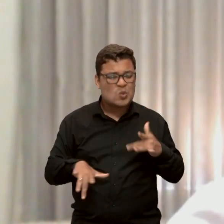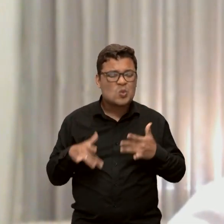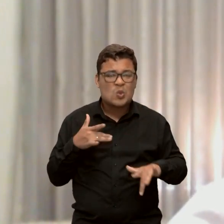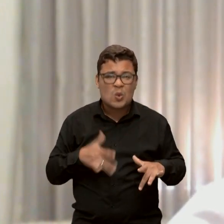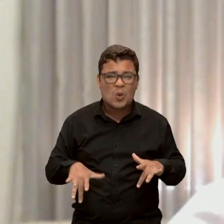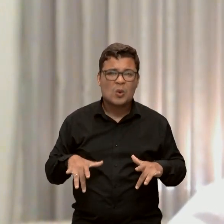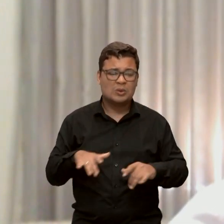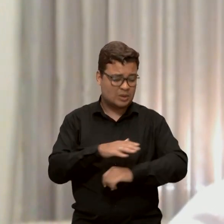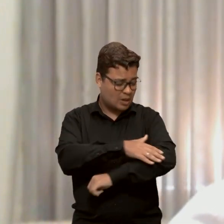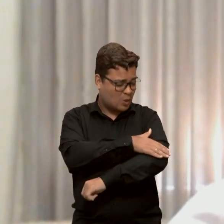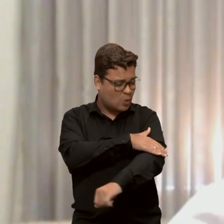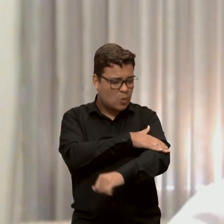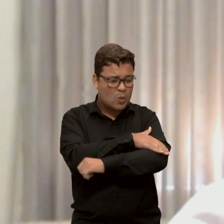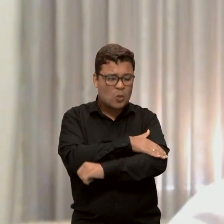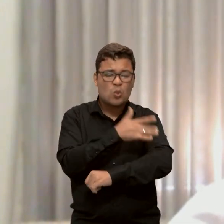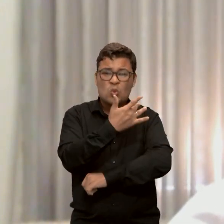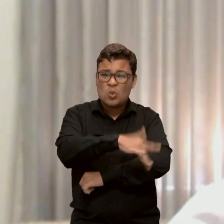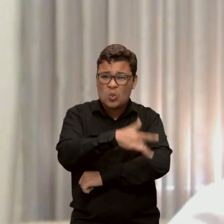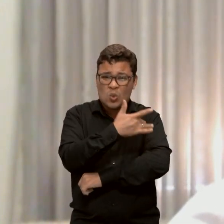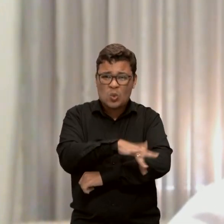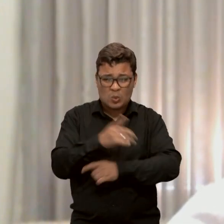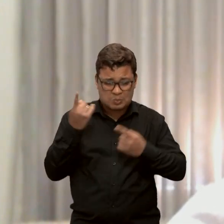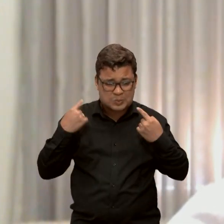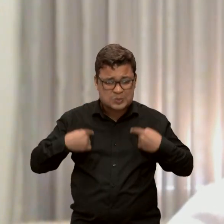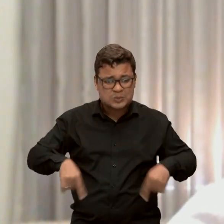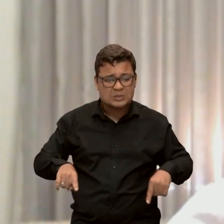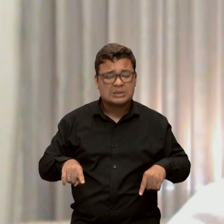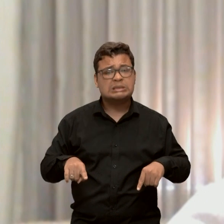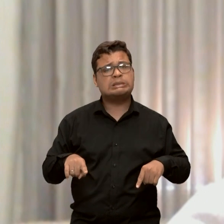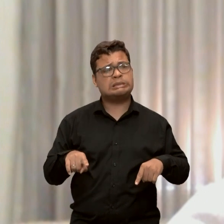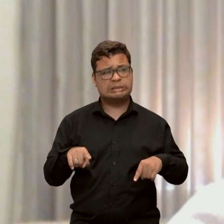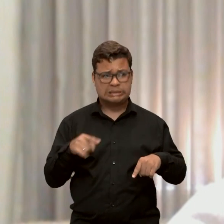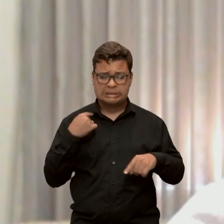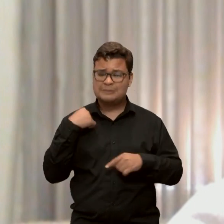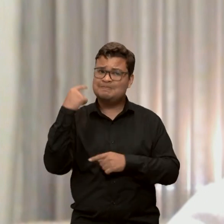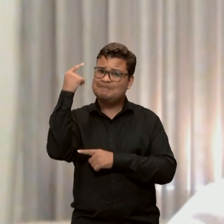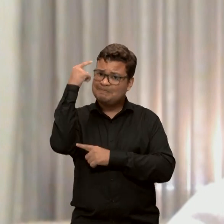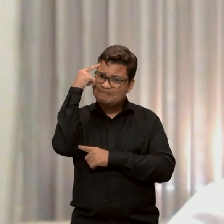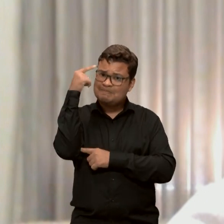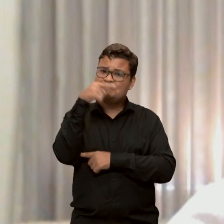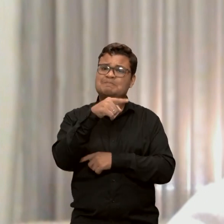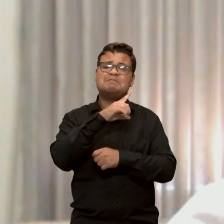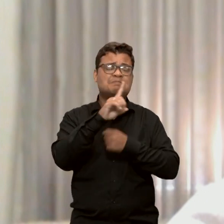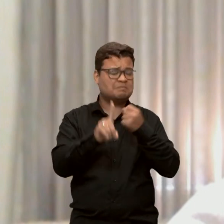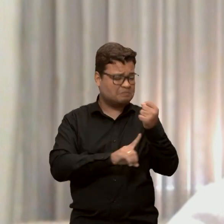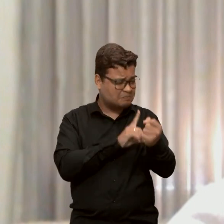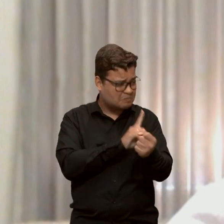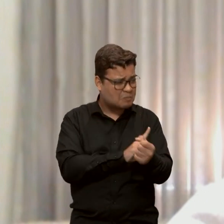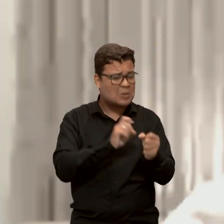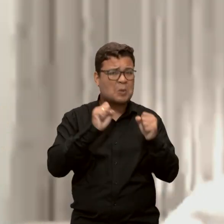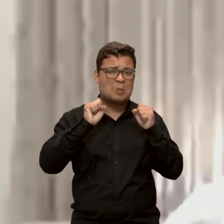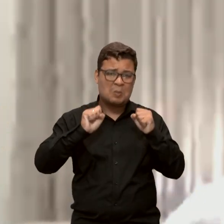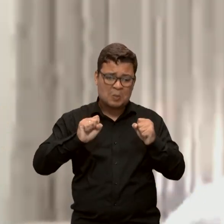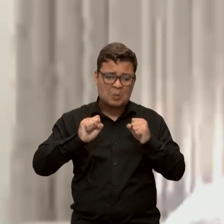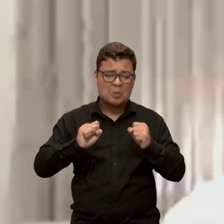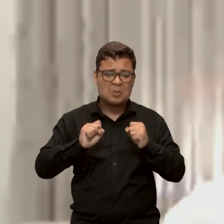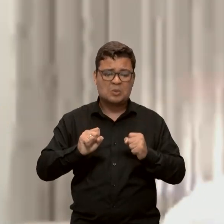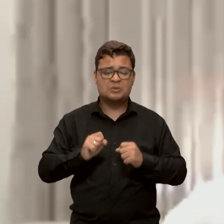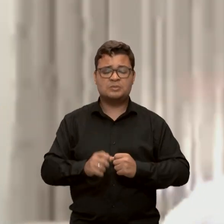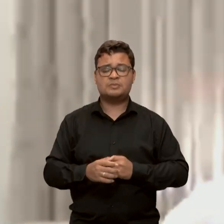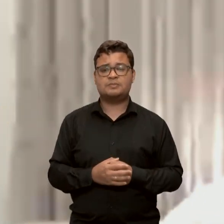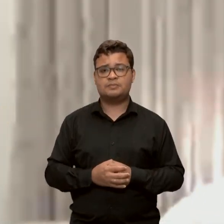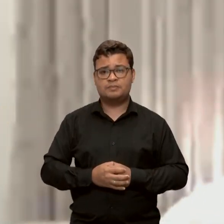associação das duas doenças. Então, acaba assim que um quadro respiratório com um quadro associado de febre persistente,